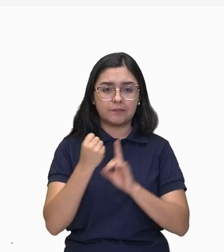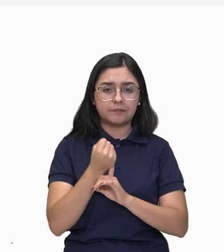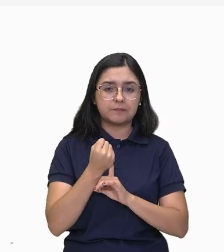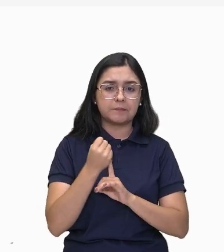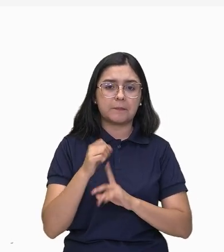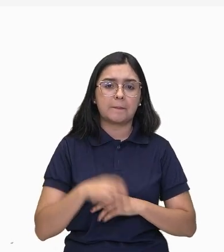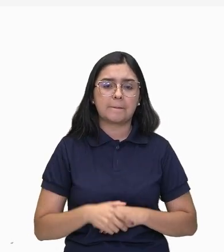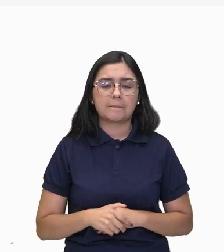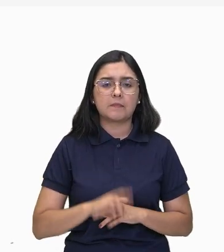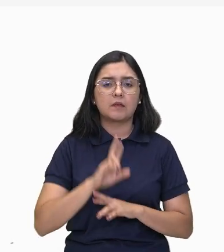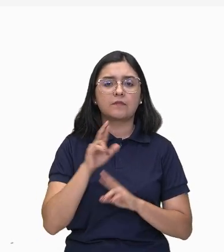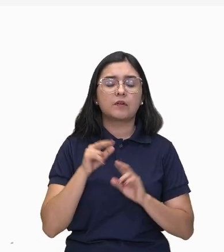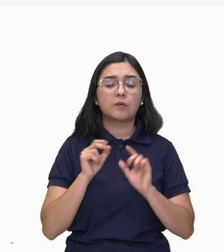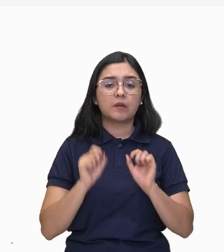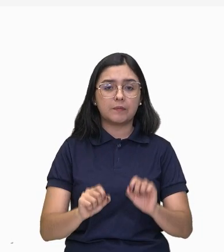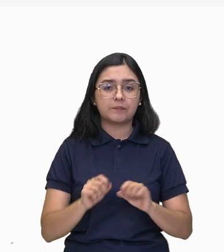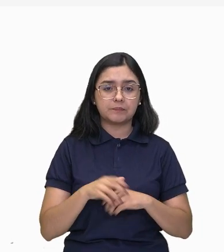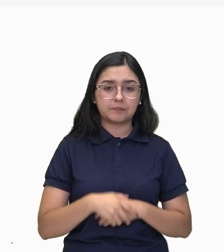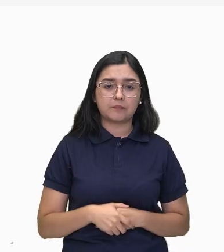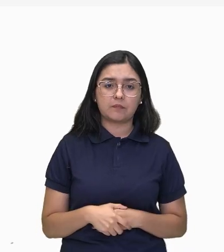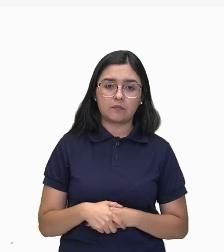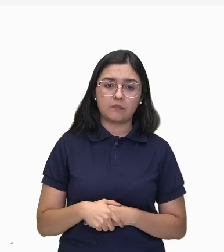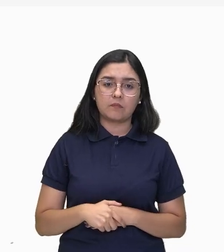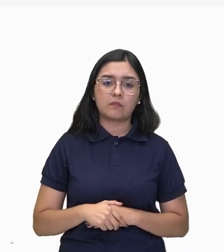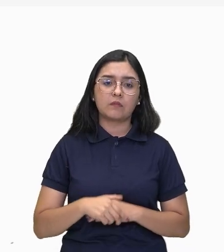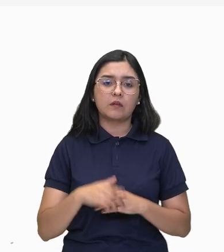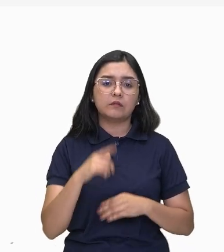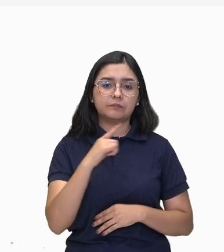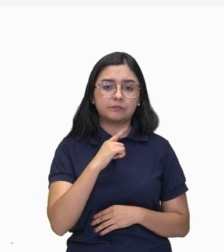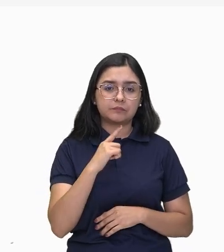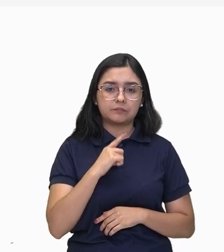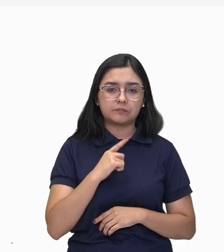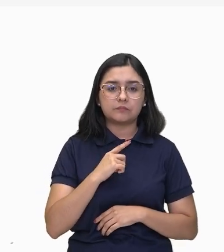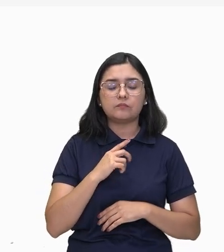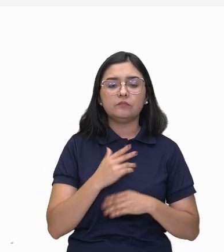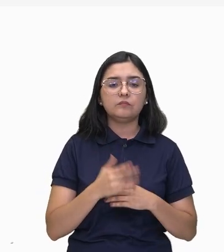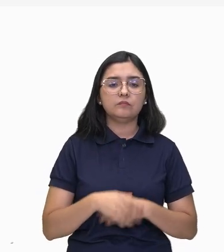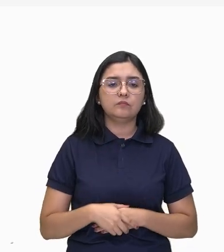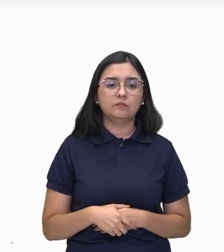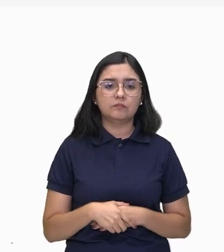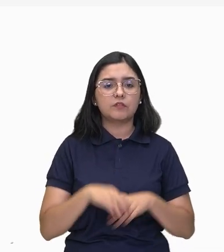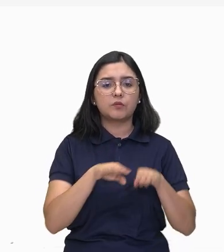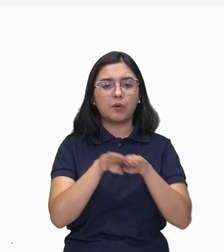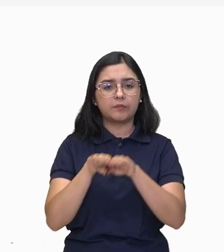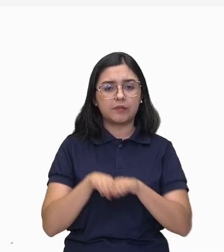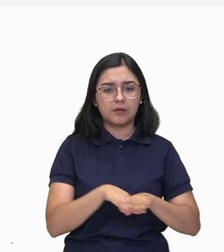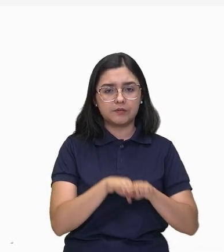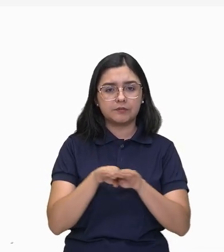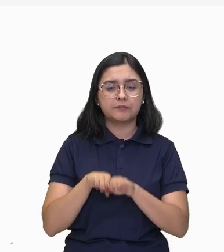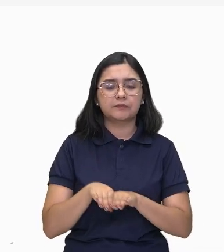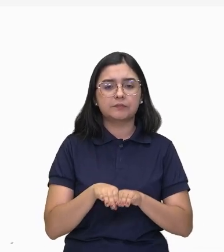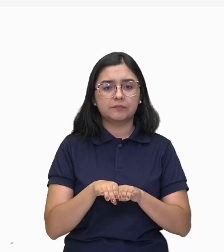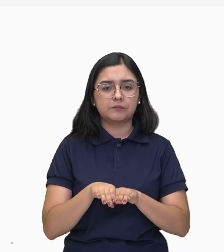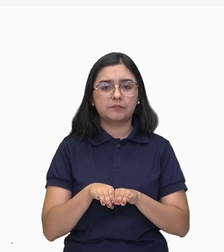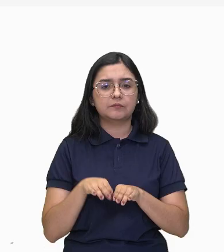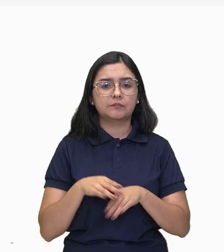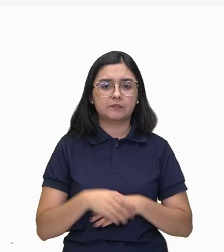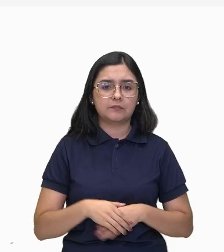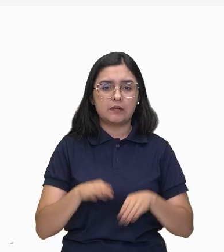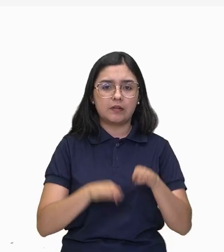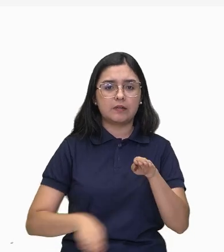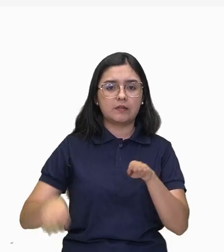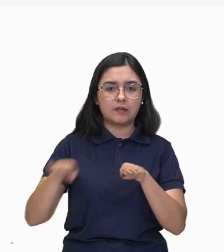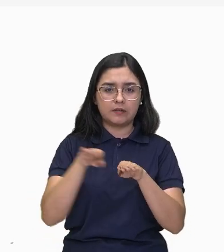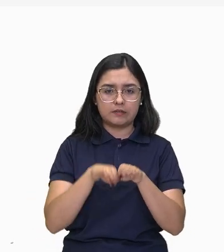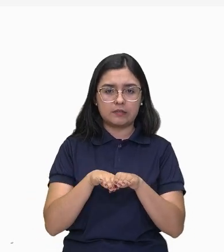E se refere a um estado de igualdade. Hoje a gente fala até, além da igualdade, a gente fala de equidade. Né?